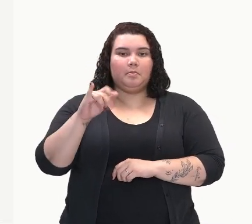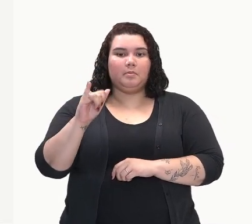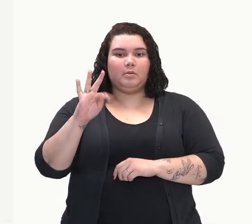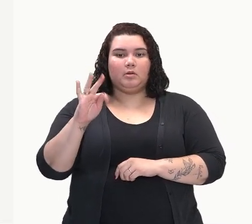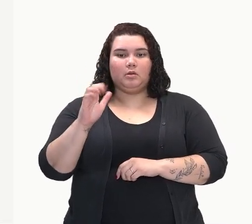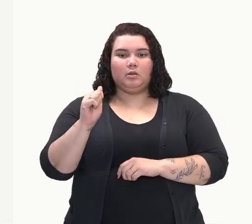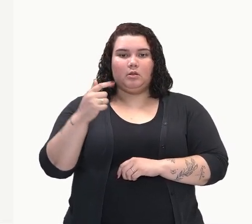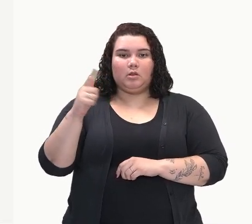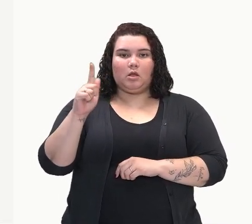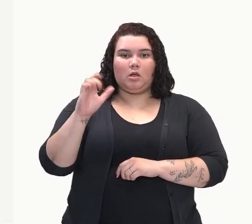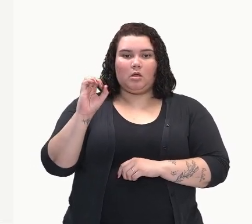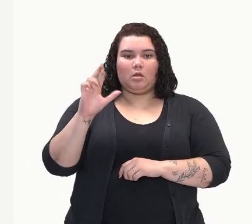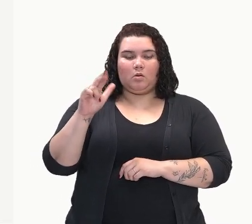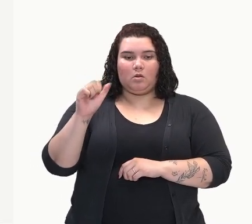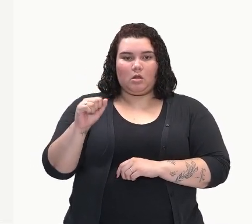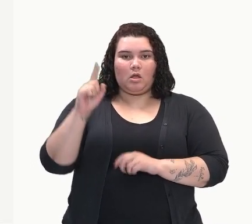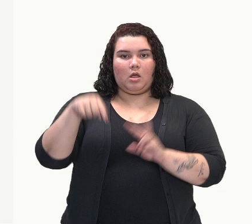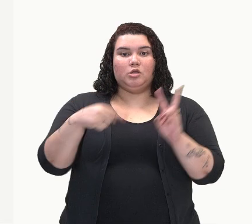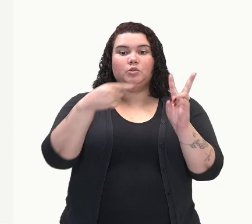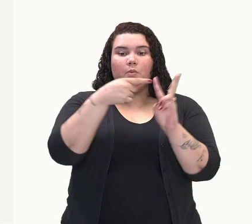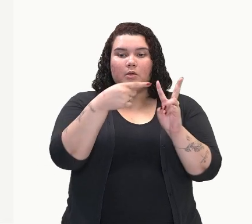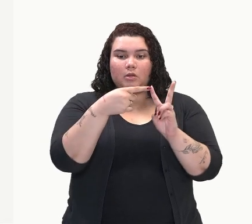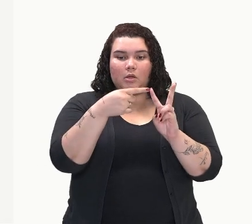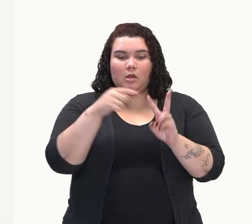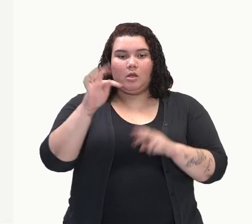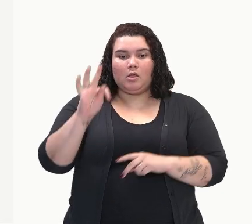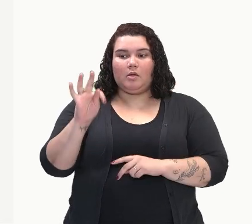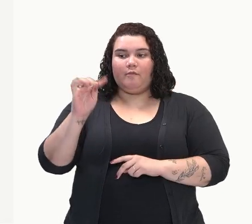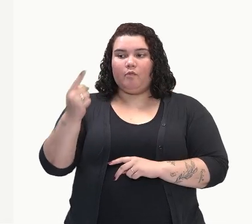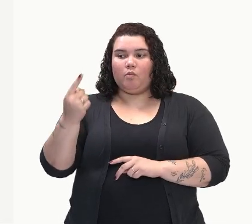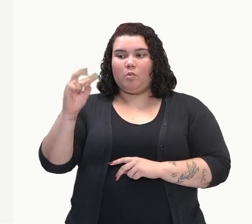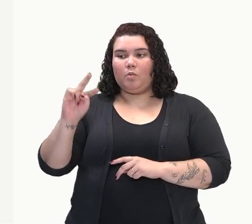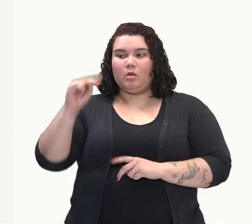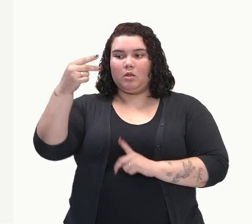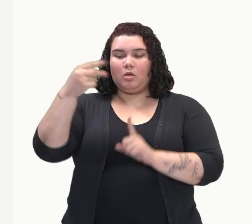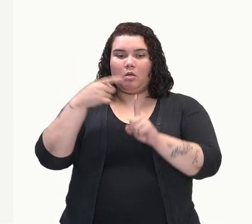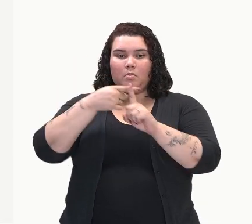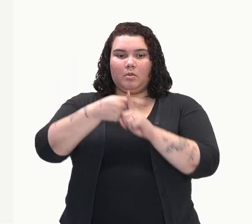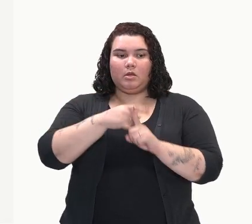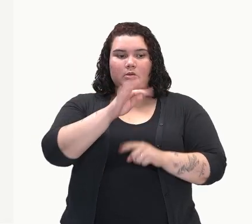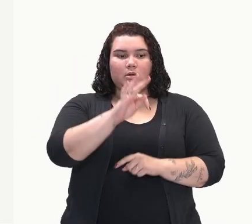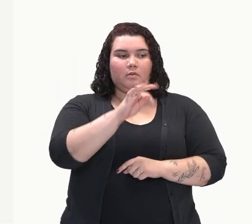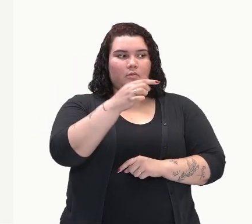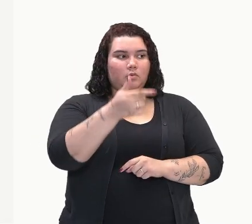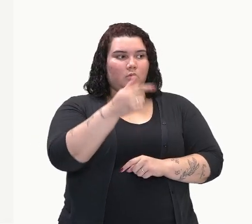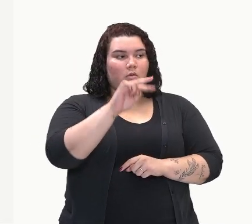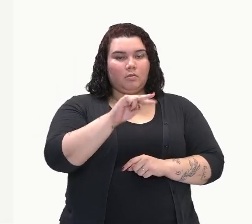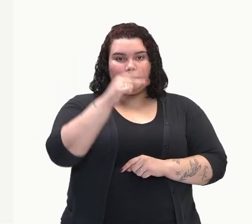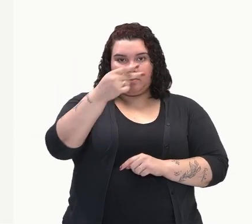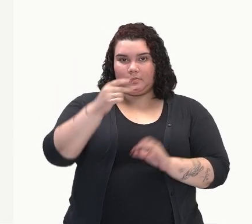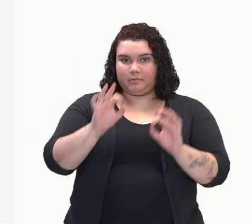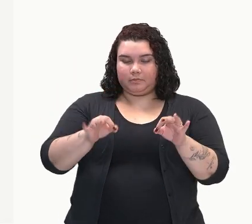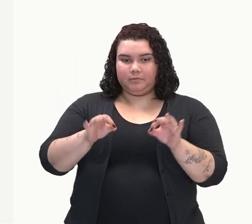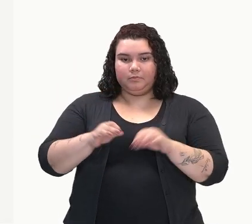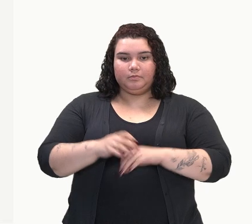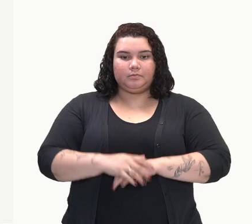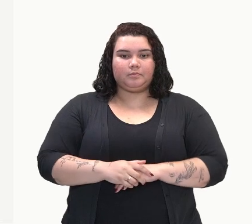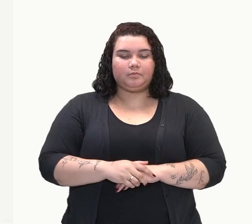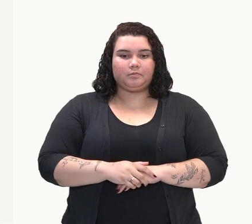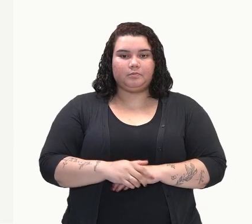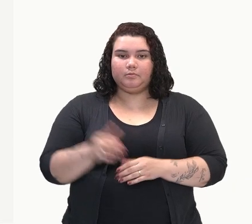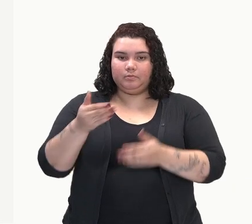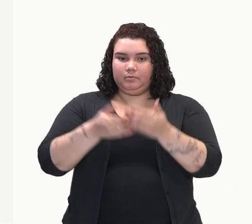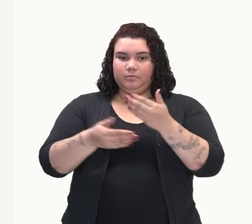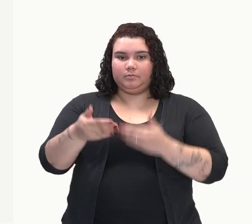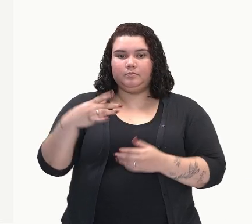raiz quadrada da F1 ao quadrado mais a F2 ao quadrado. Tá bom, pessoal? Muito bem, continuando